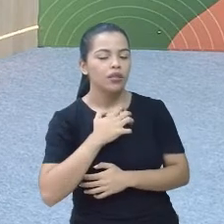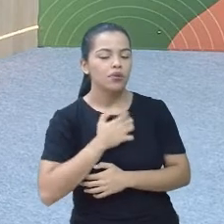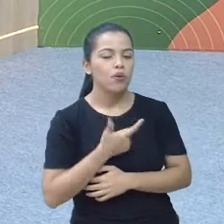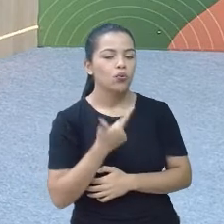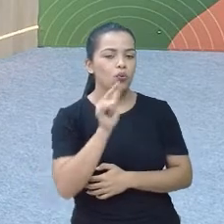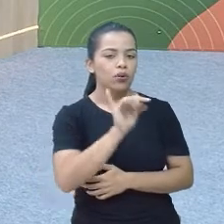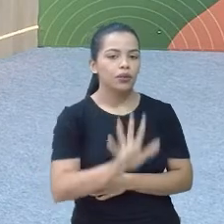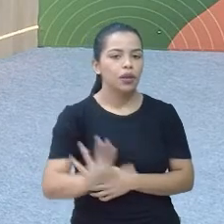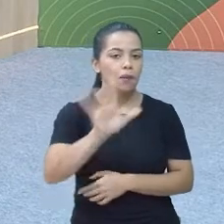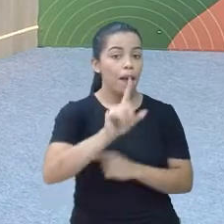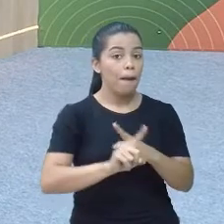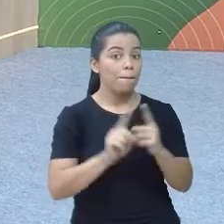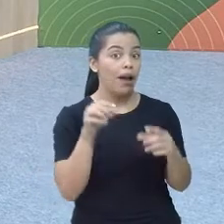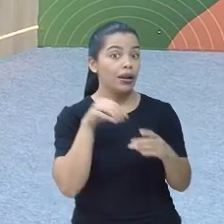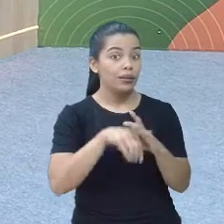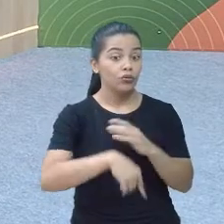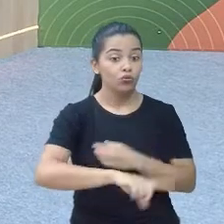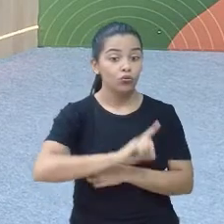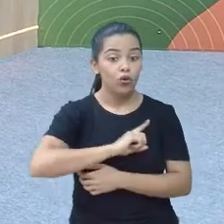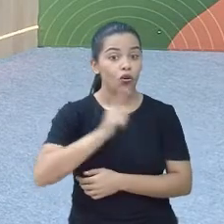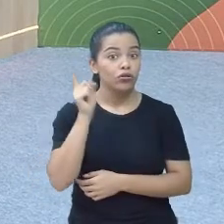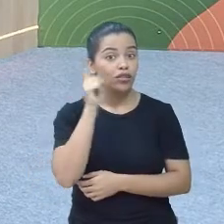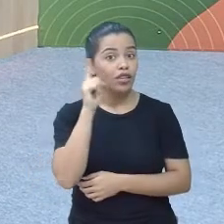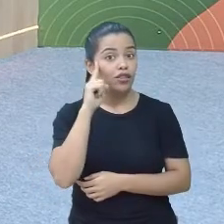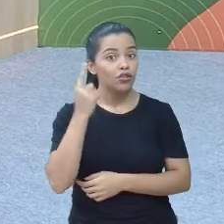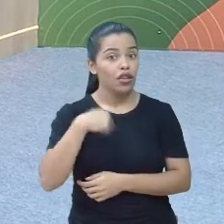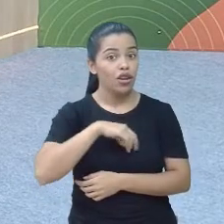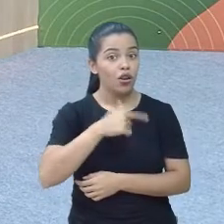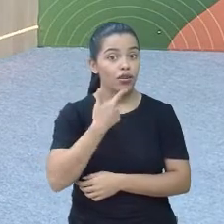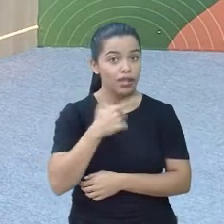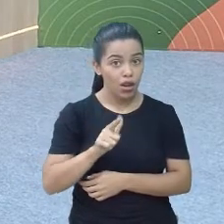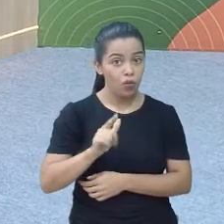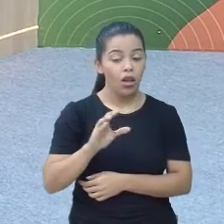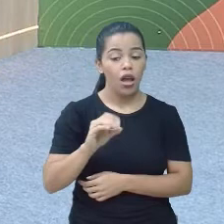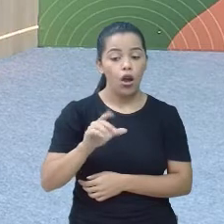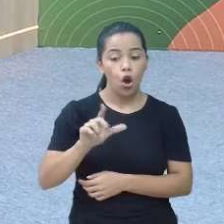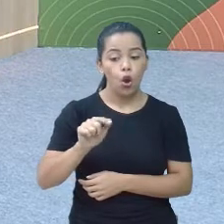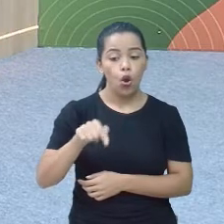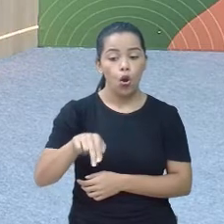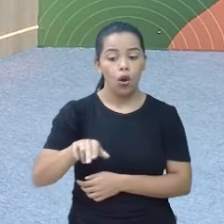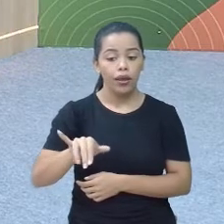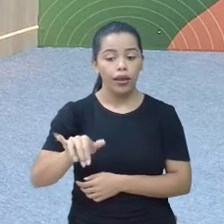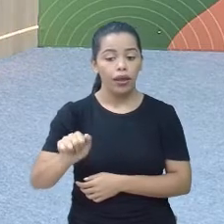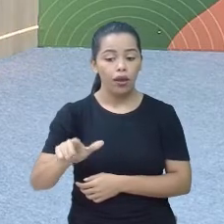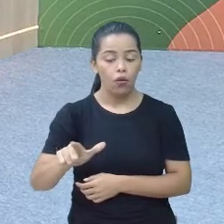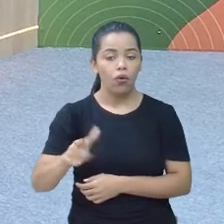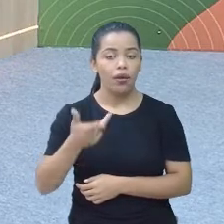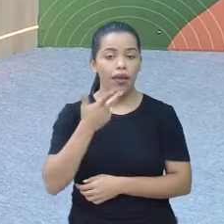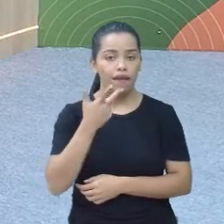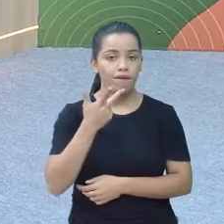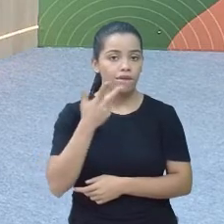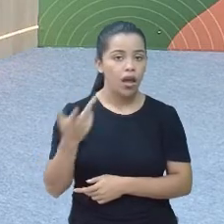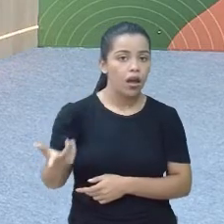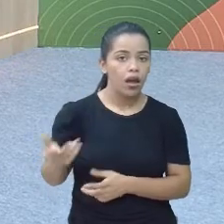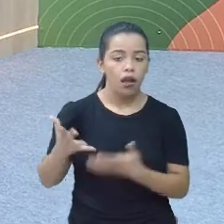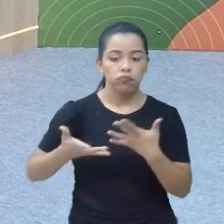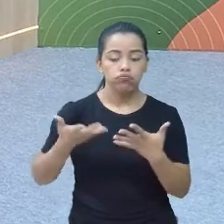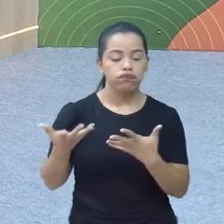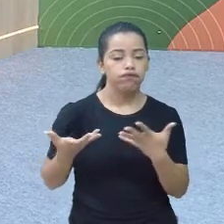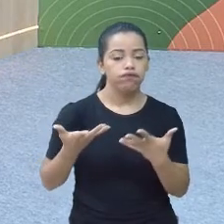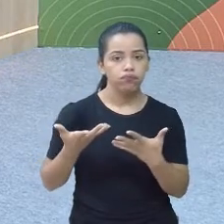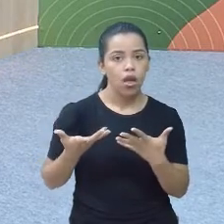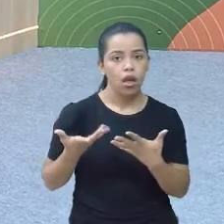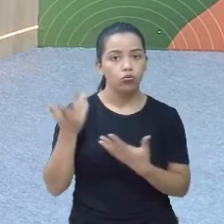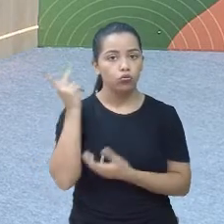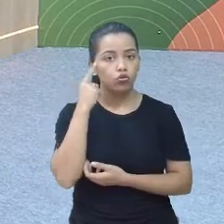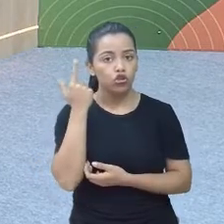no nosso dia a dia, na nossa linguagem falada, assim, coloquial, numa conversa informal, quando a gente não consegue essa coerência,